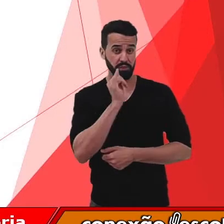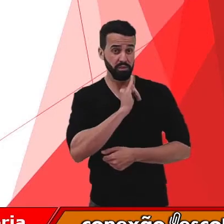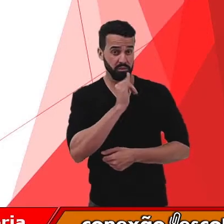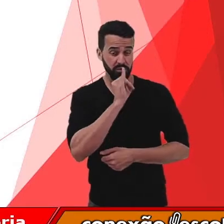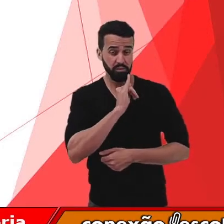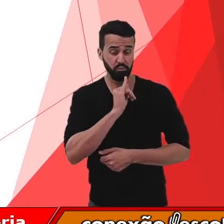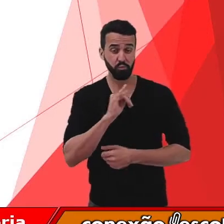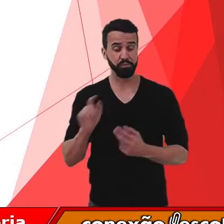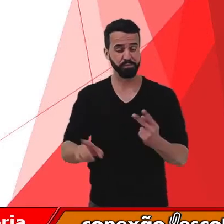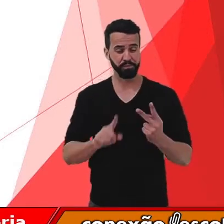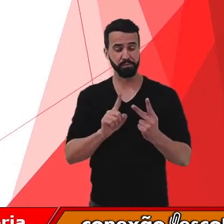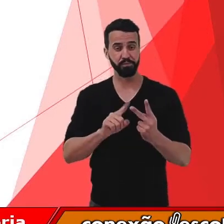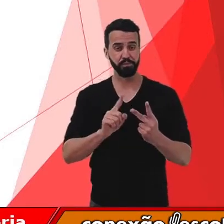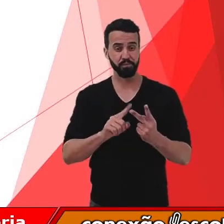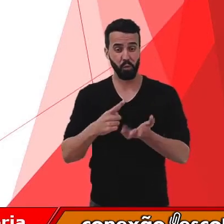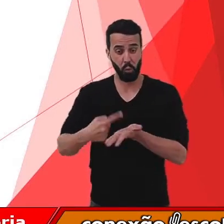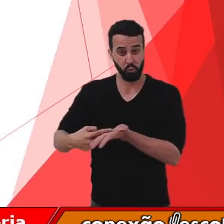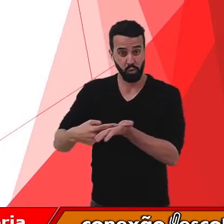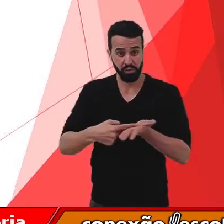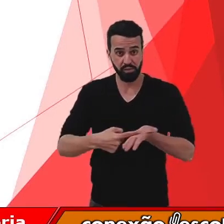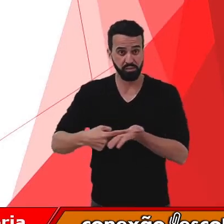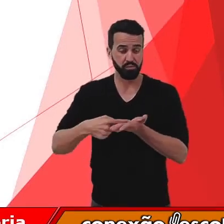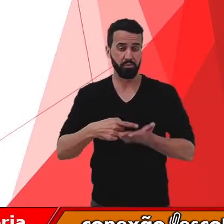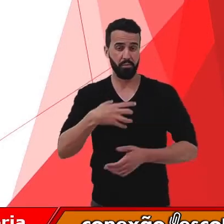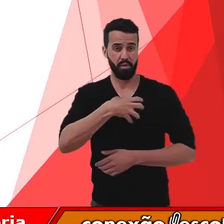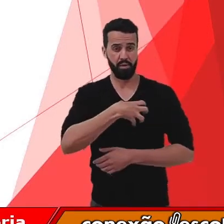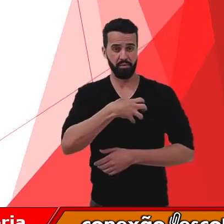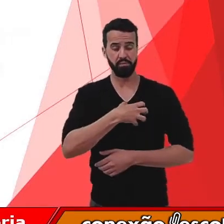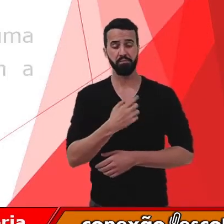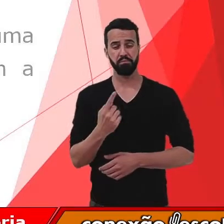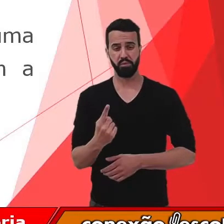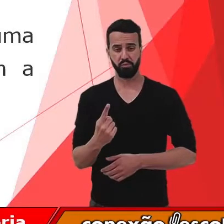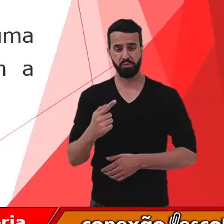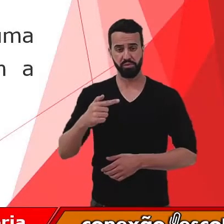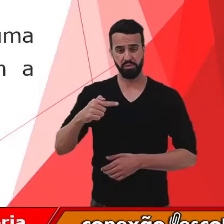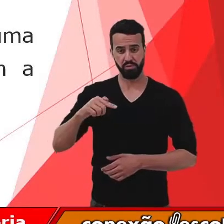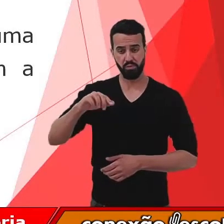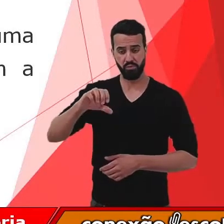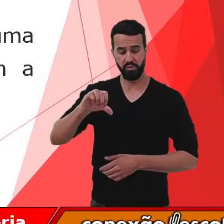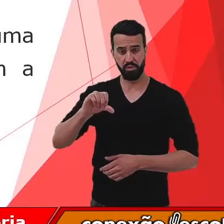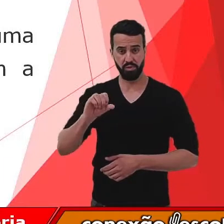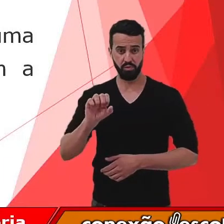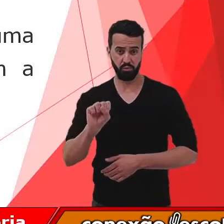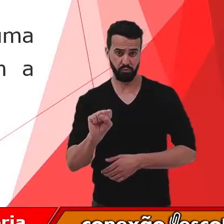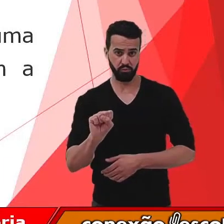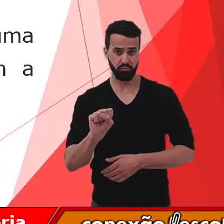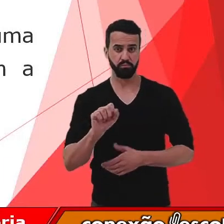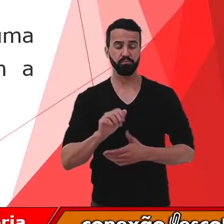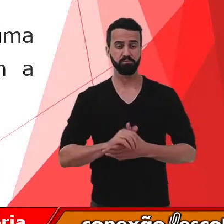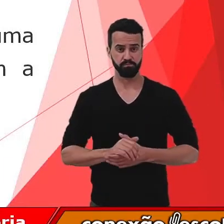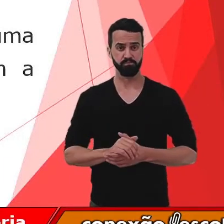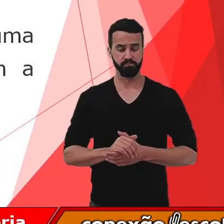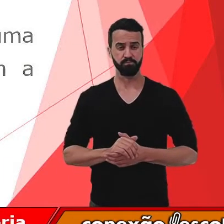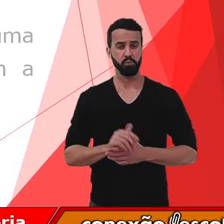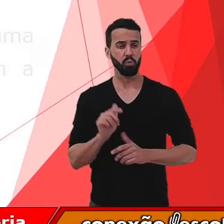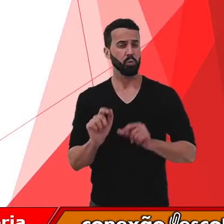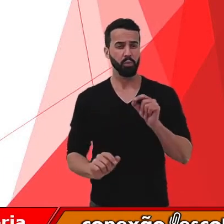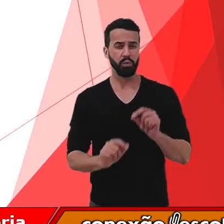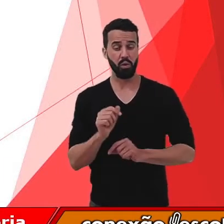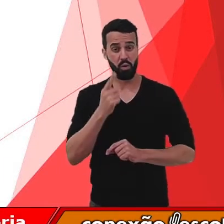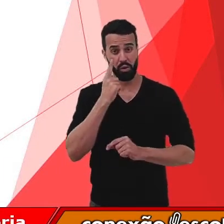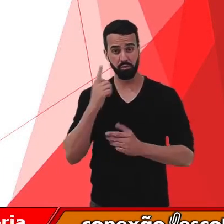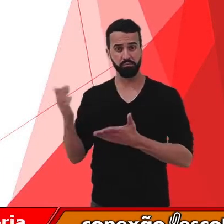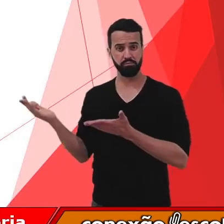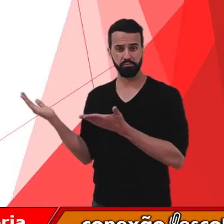temos a Conjuração Baiana de 1798. Nessa perspectiva, essa